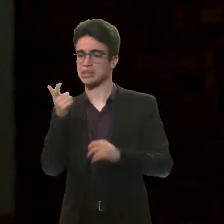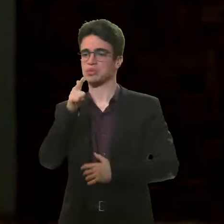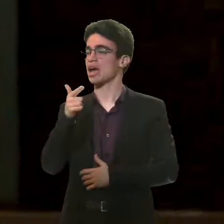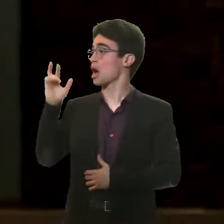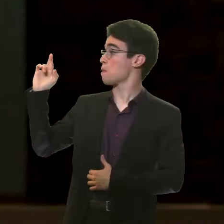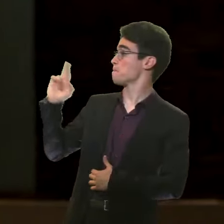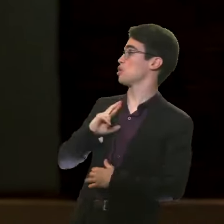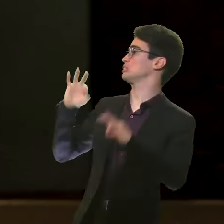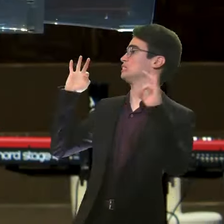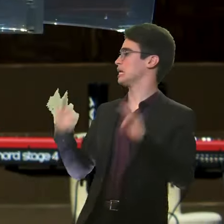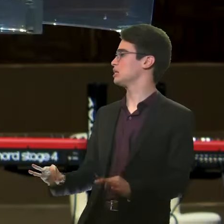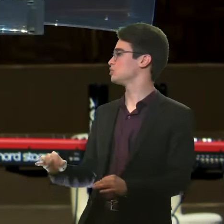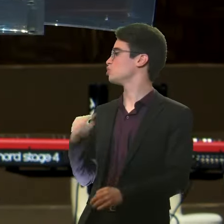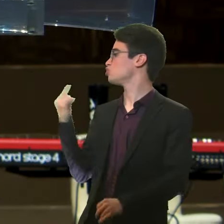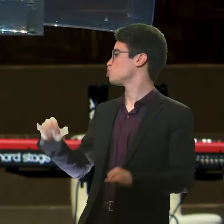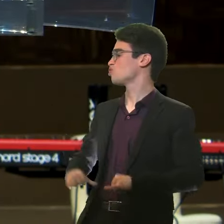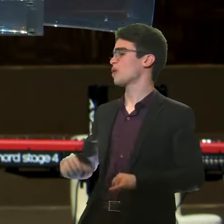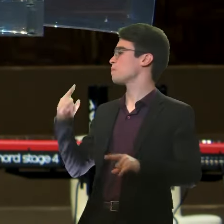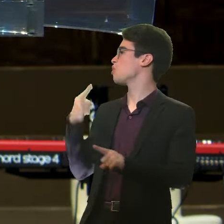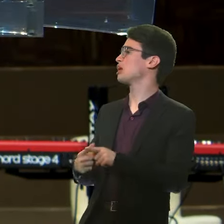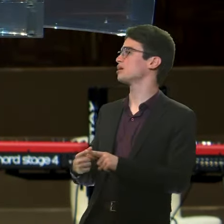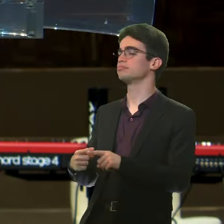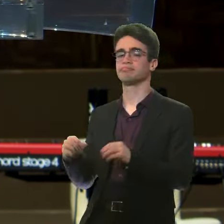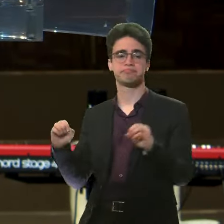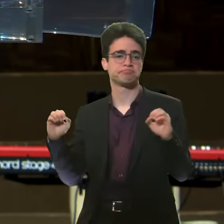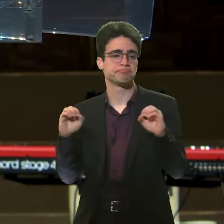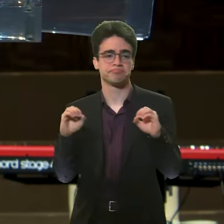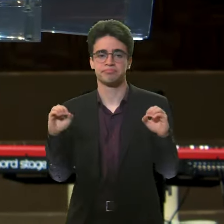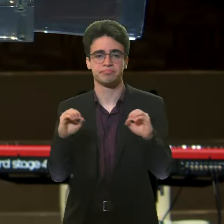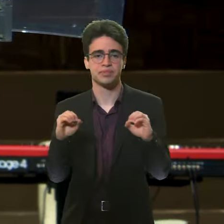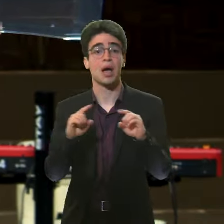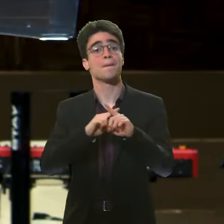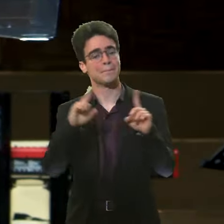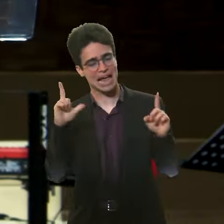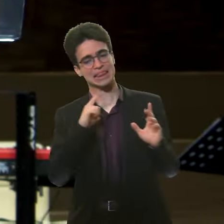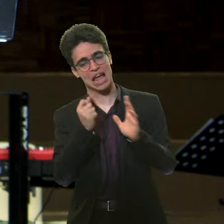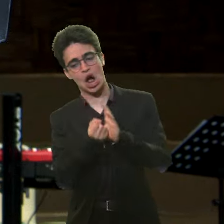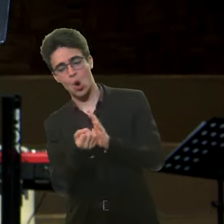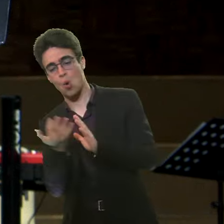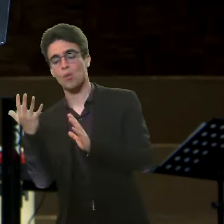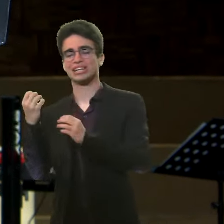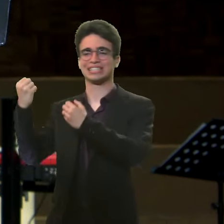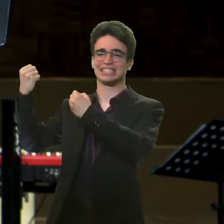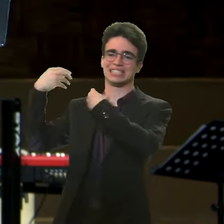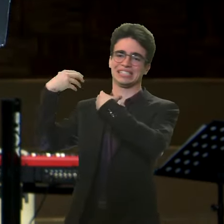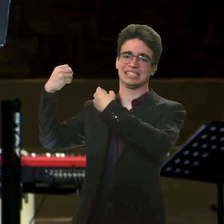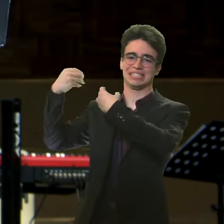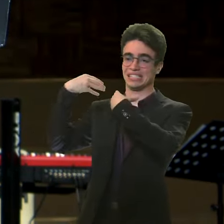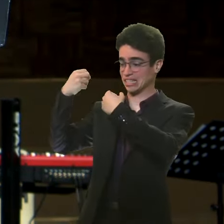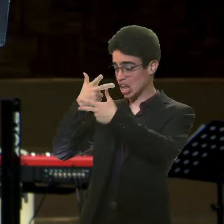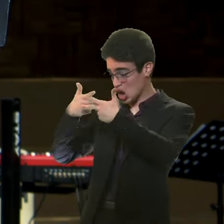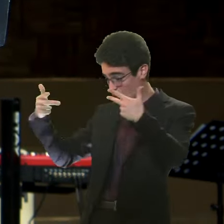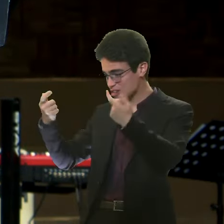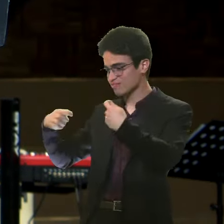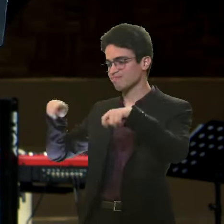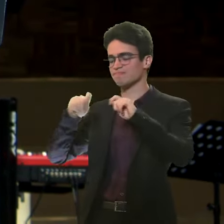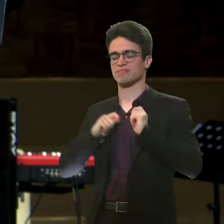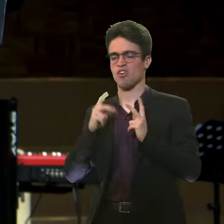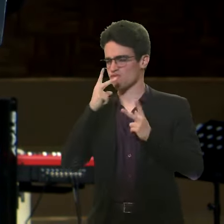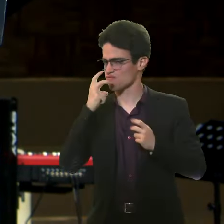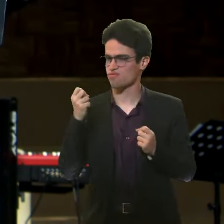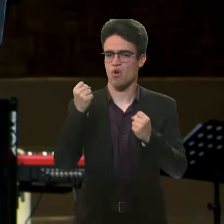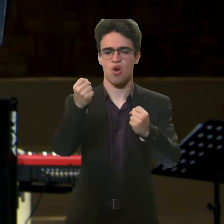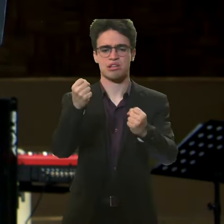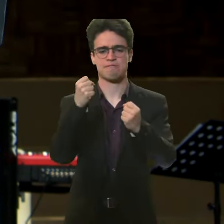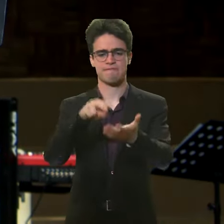por que sofremos, mas nos ensina algumas coisas que nessa noite, eu creio, podem fortalecer a nossa fé. Porque, meus irmãos, se nós